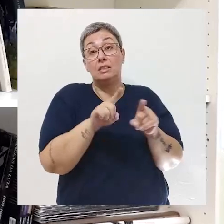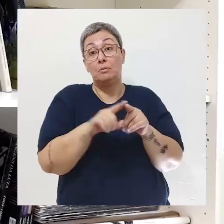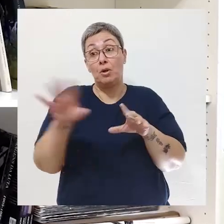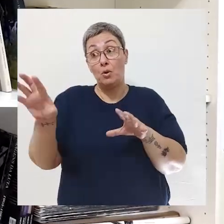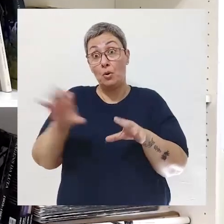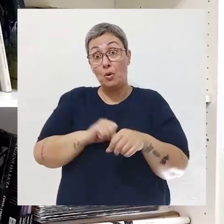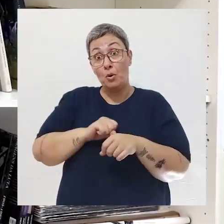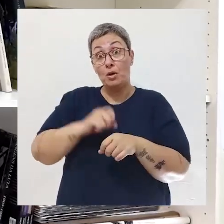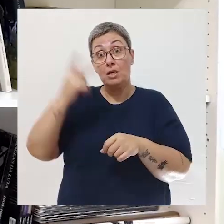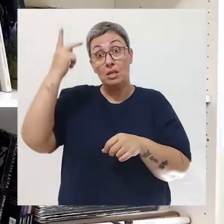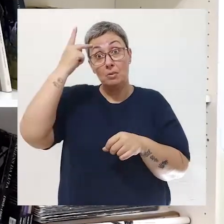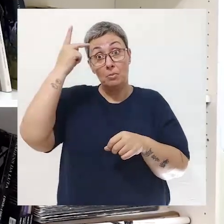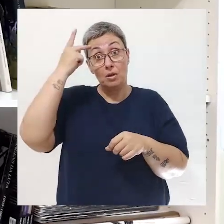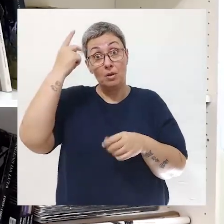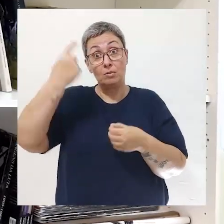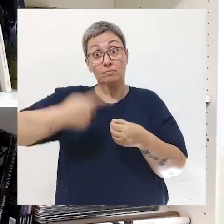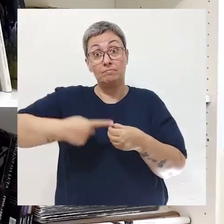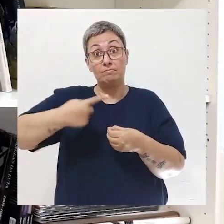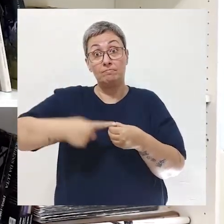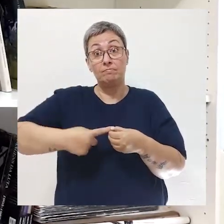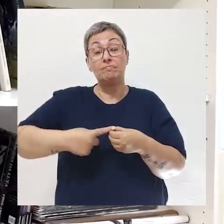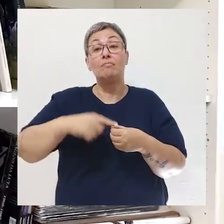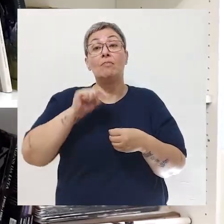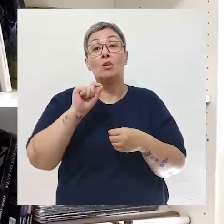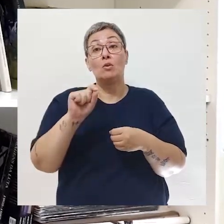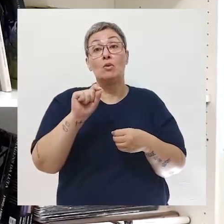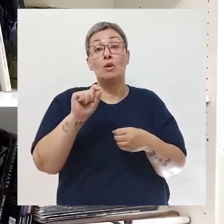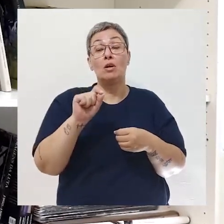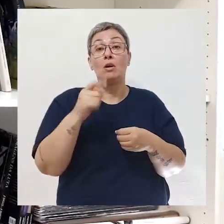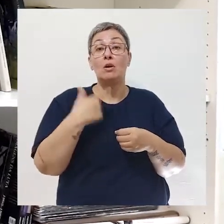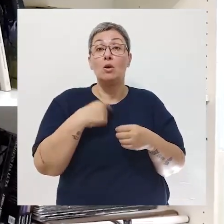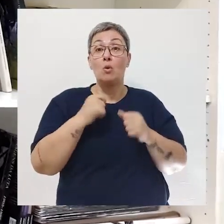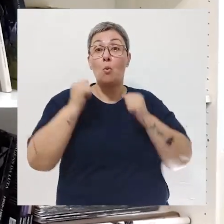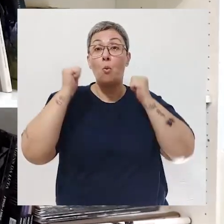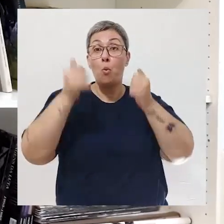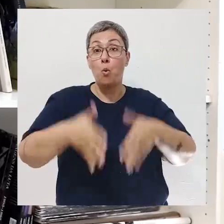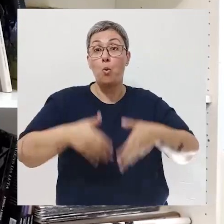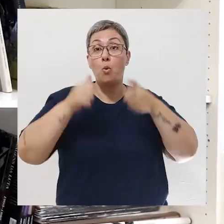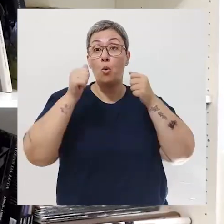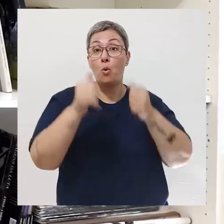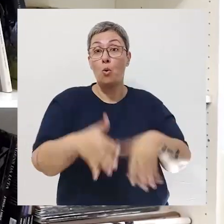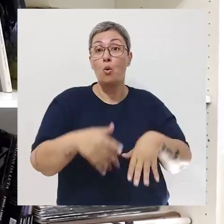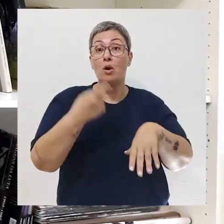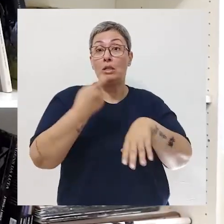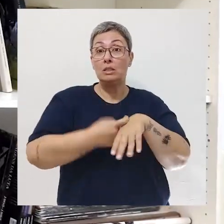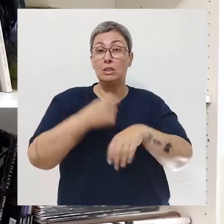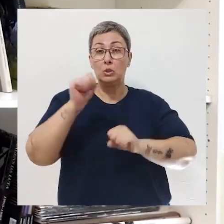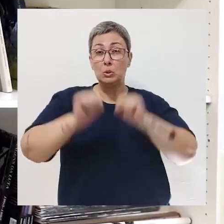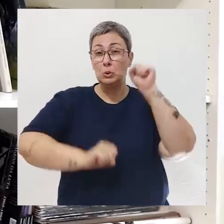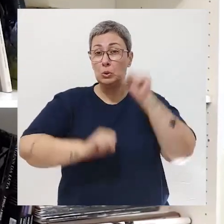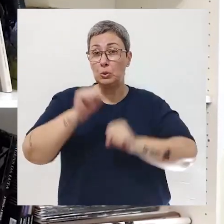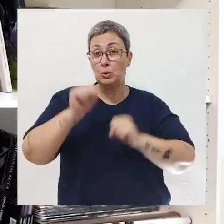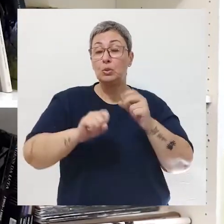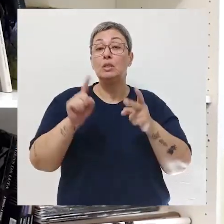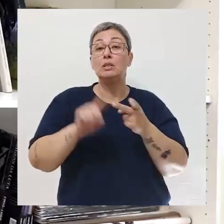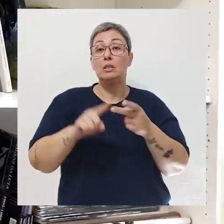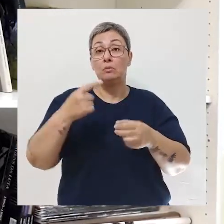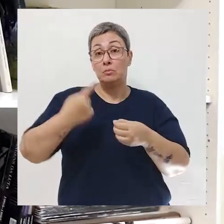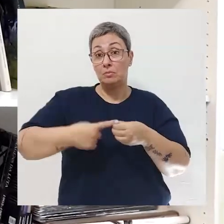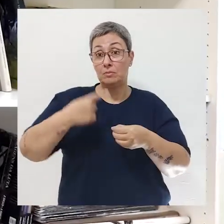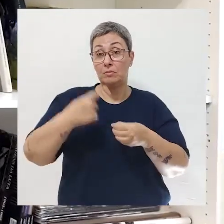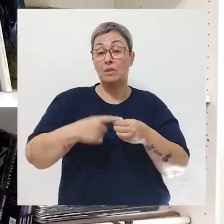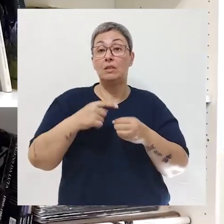da metrópole nacional, que é São Paulo, com o despejo de dejetos industriais